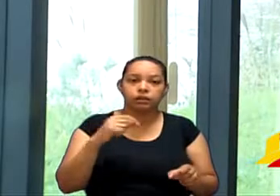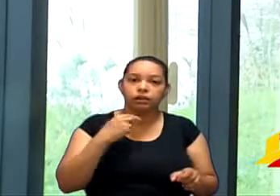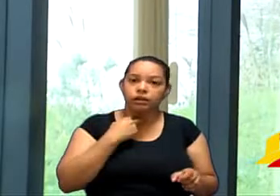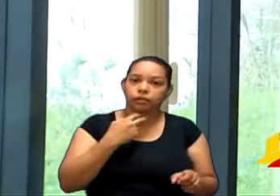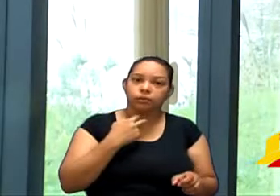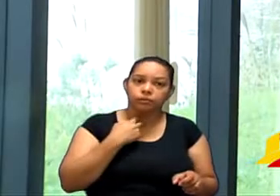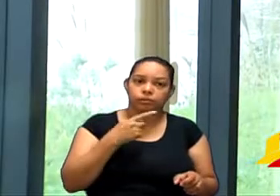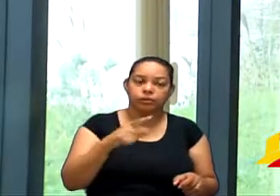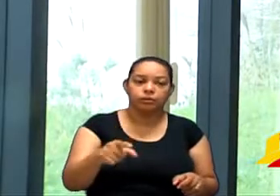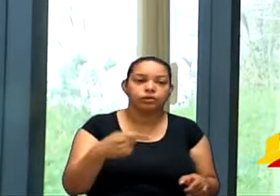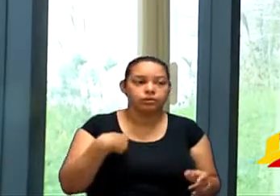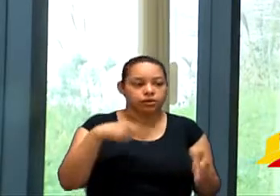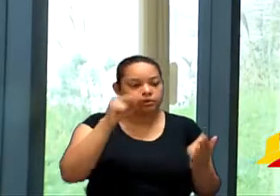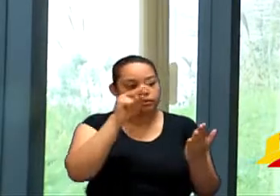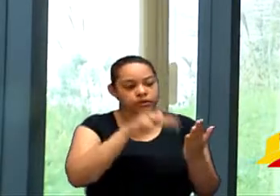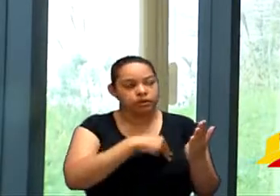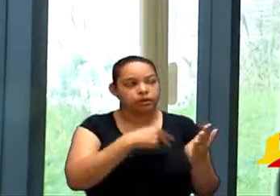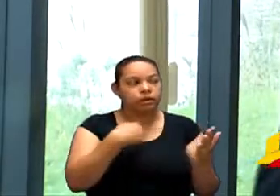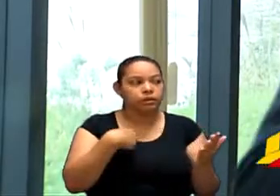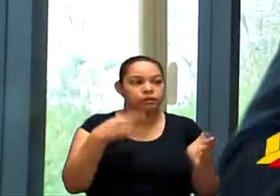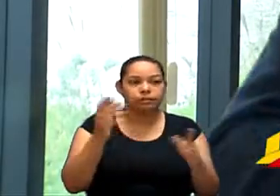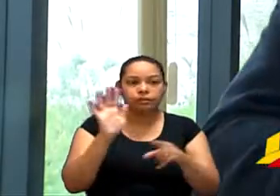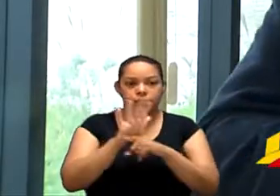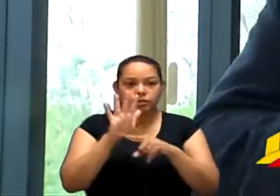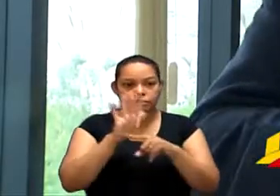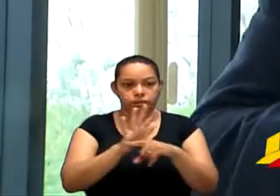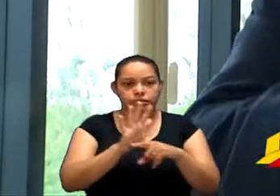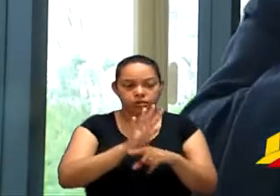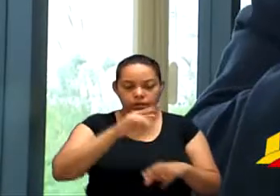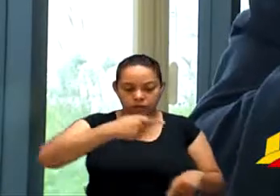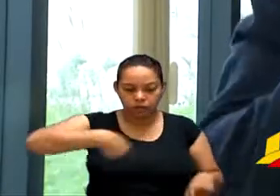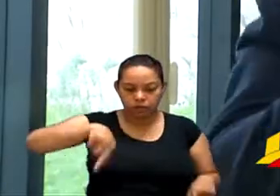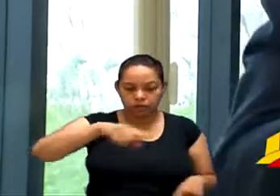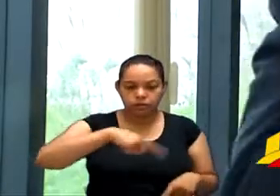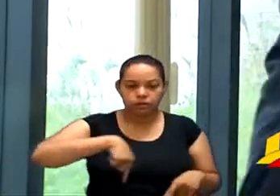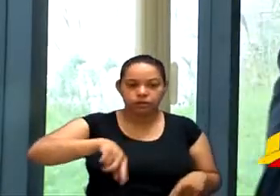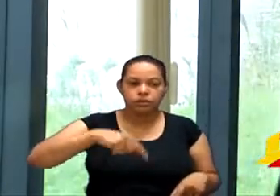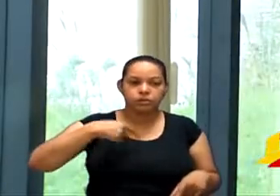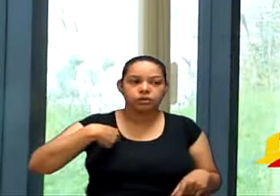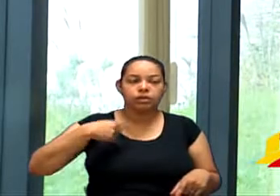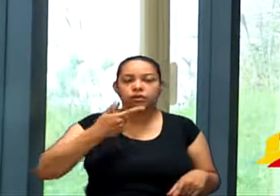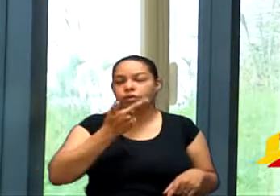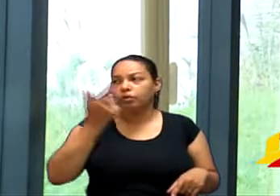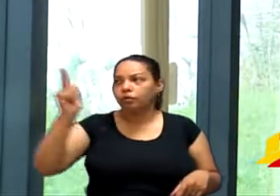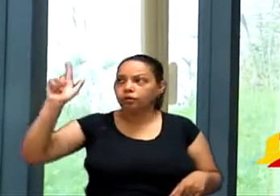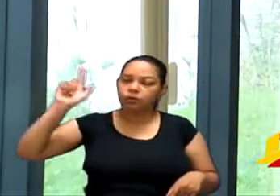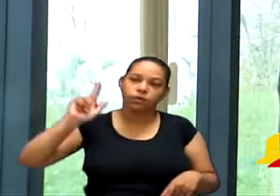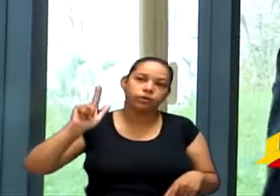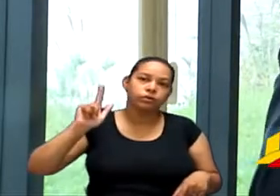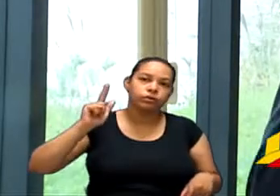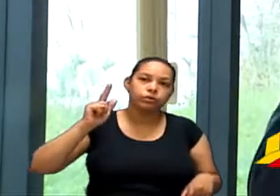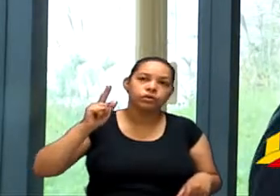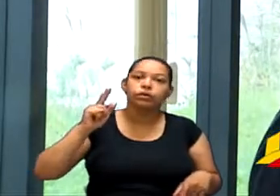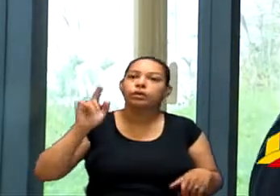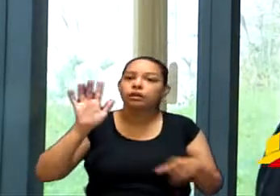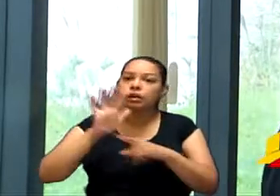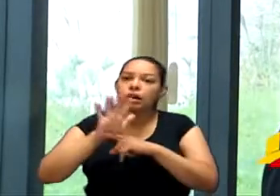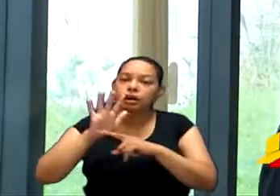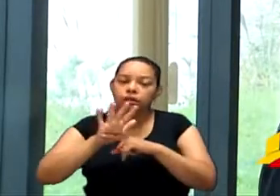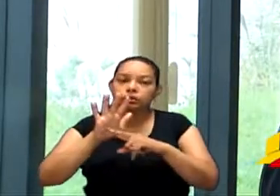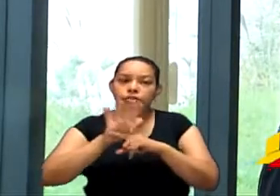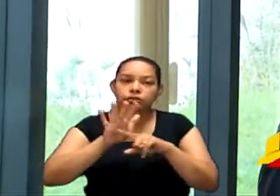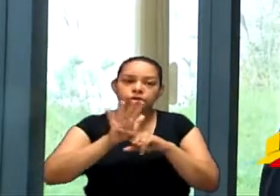que eu vou ler para você para dar suporte para nós nós consultamos outros que estão ali nos dão suporte